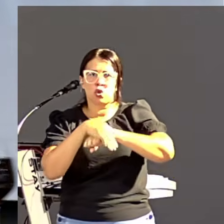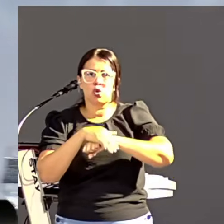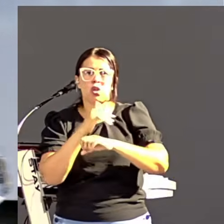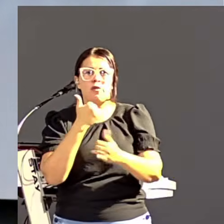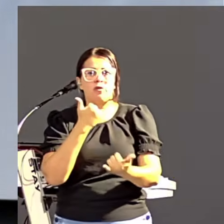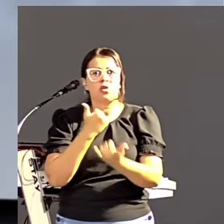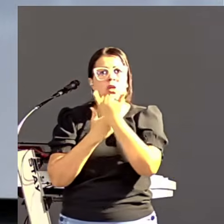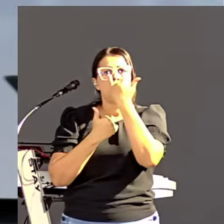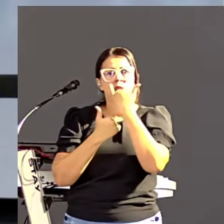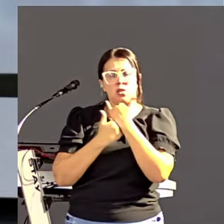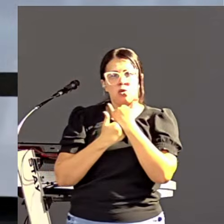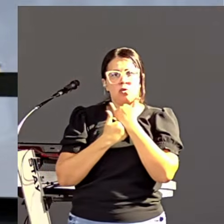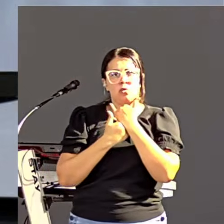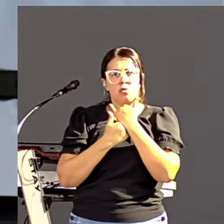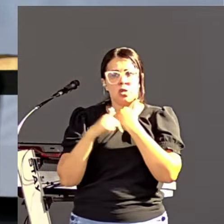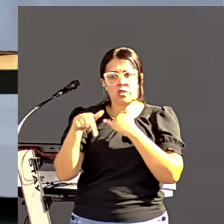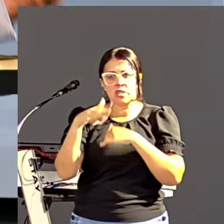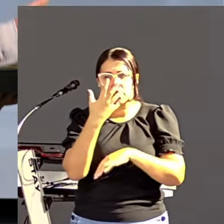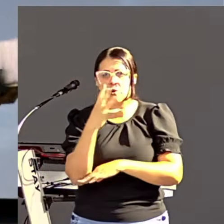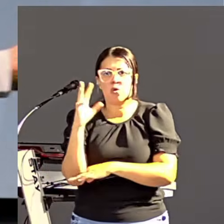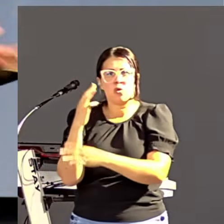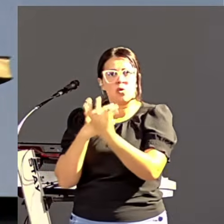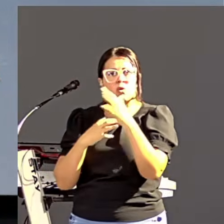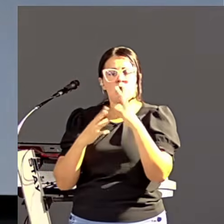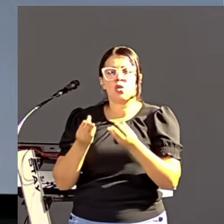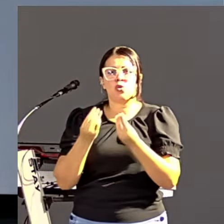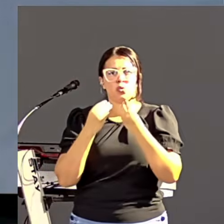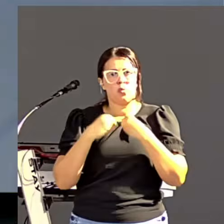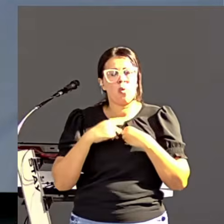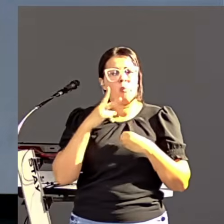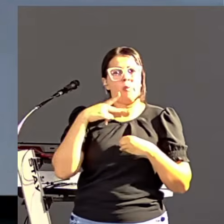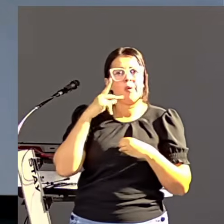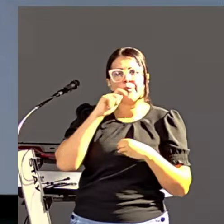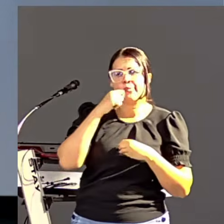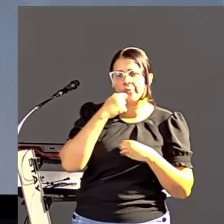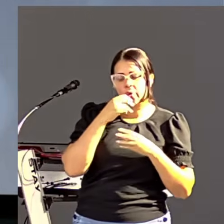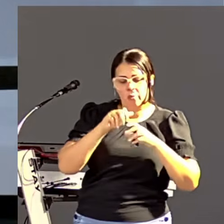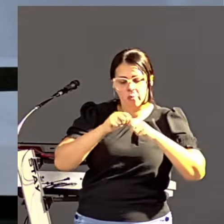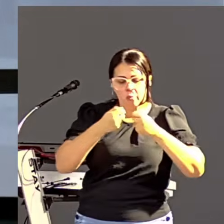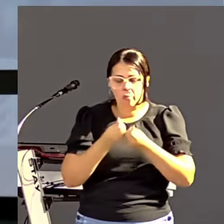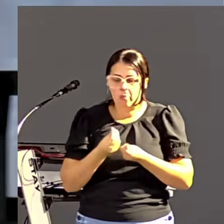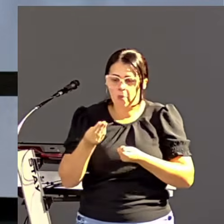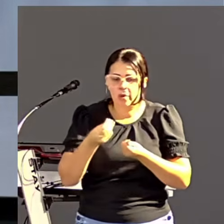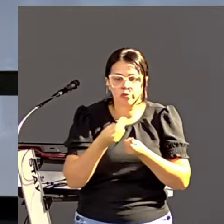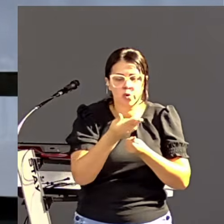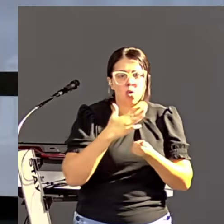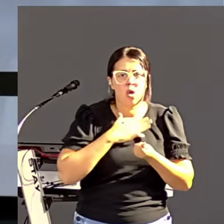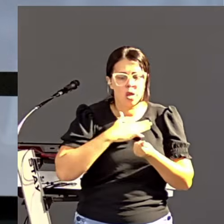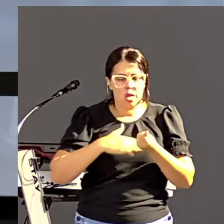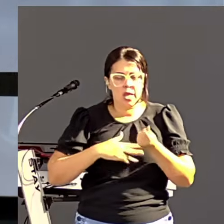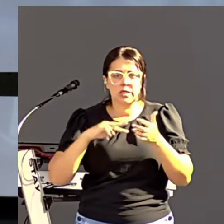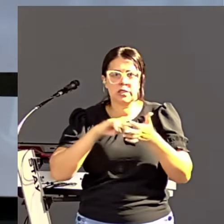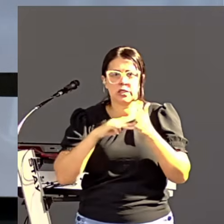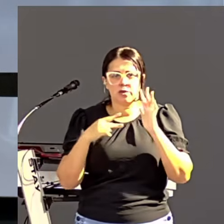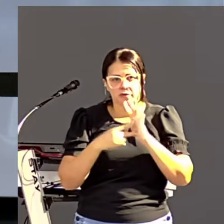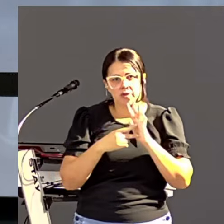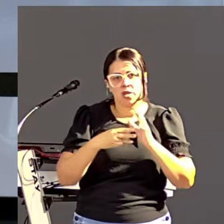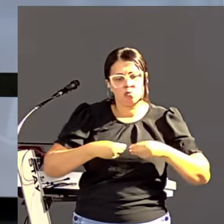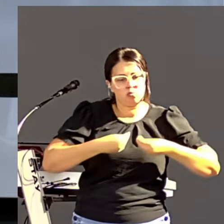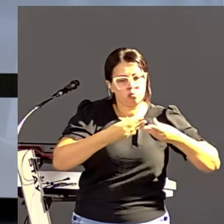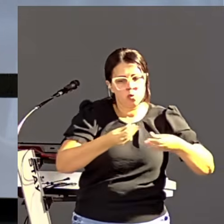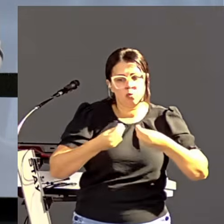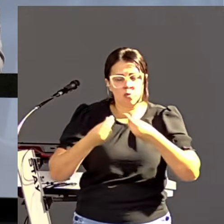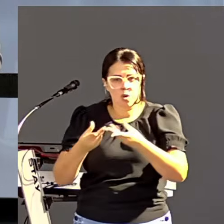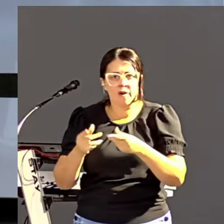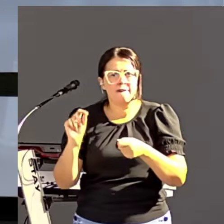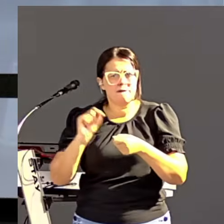nesse cenário aqui do jardim, tá? Tomou o pão e tendo dado graças, o partiu e disse: este é o meu corpo que é dado por vós,